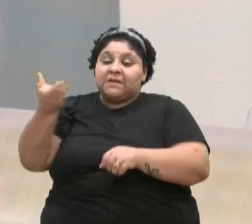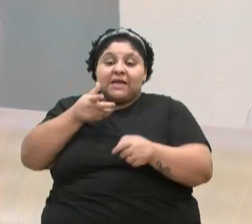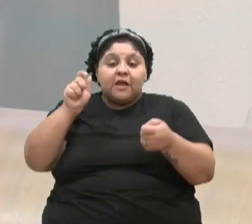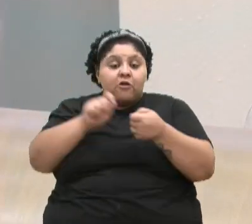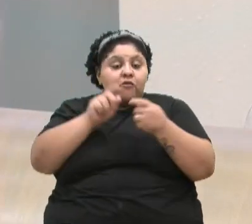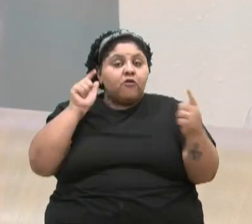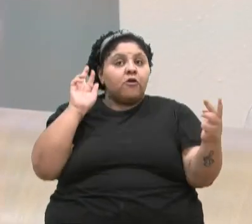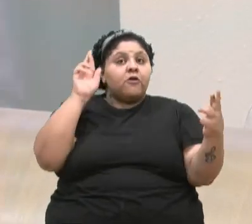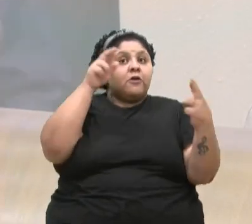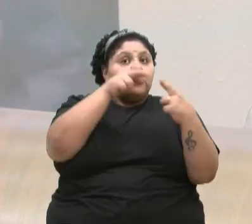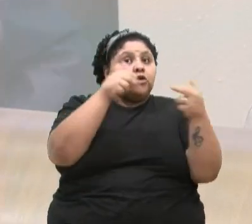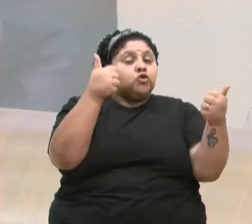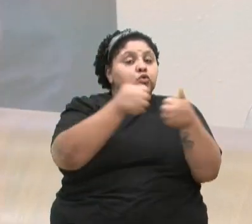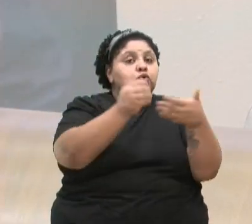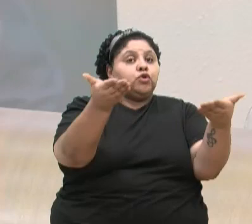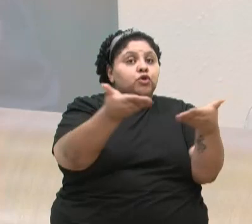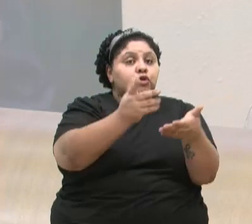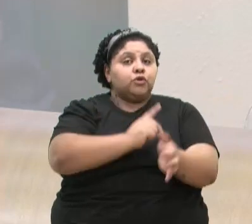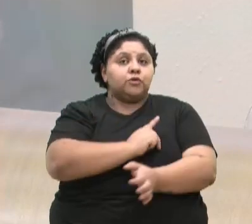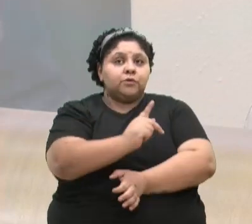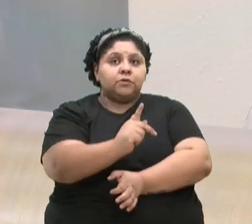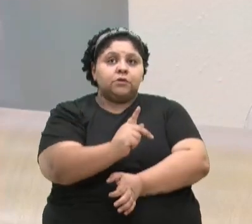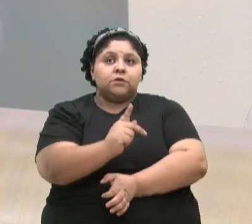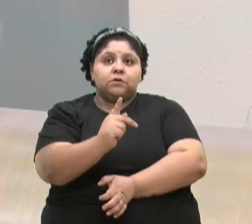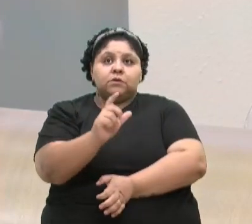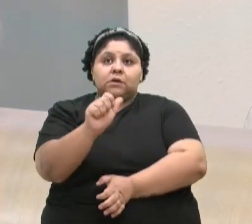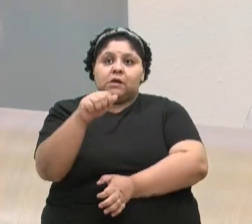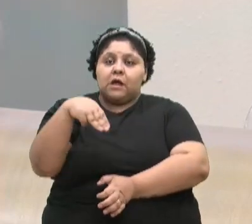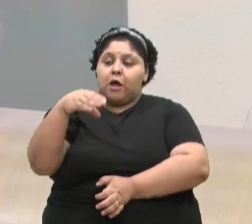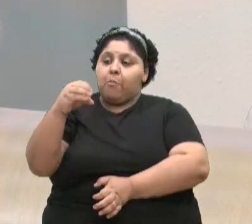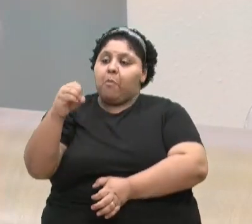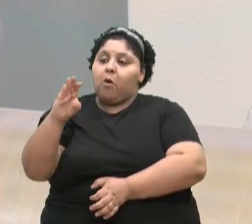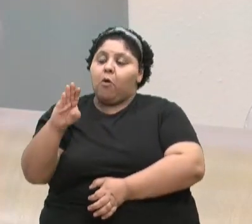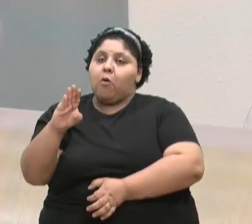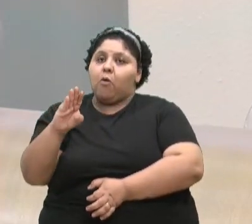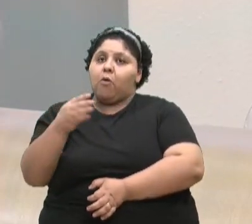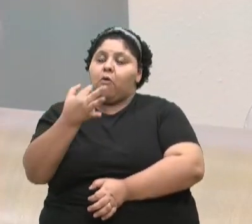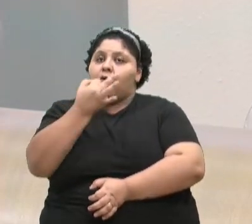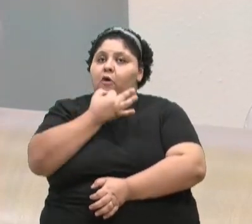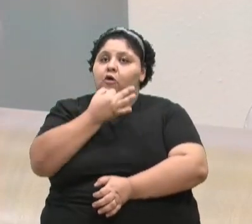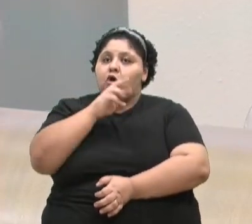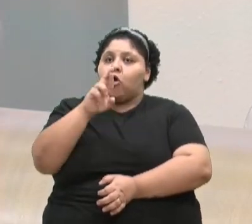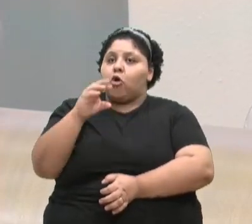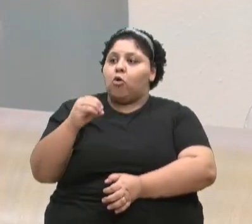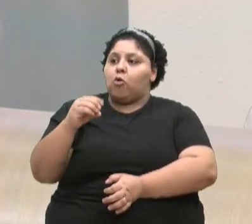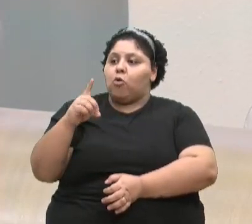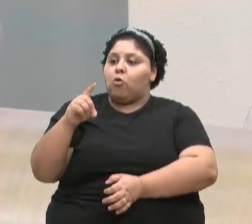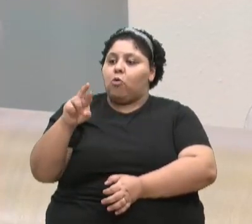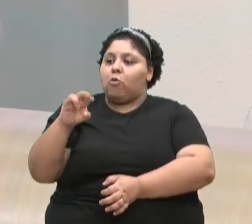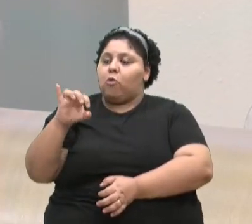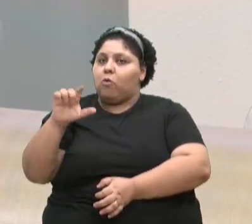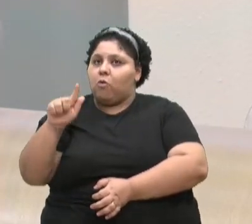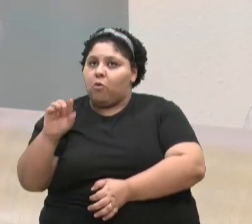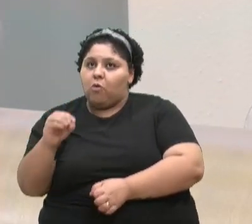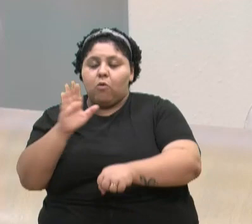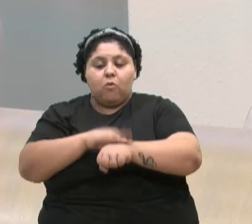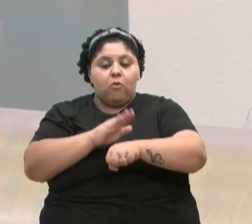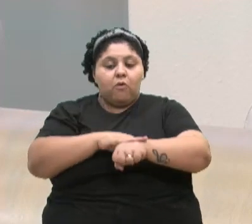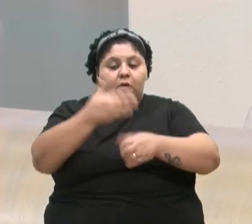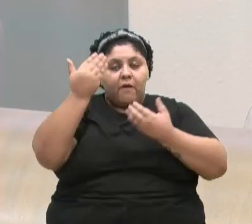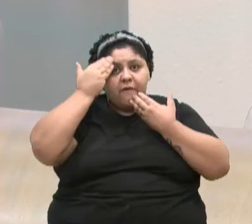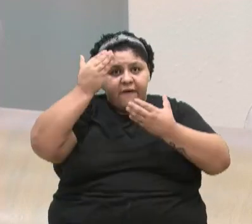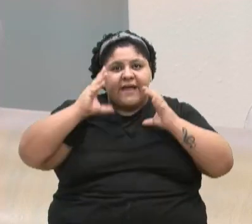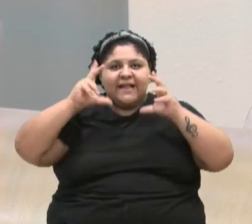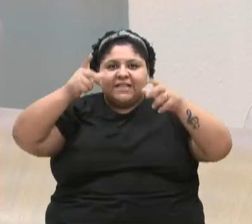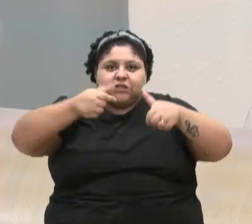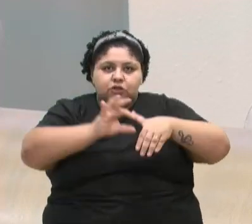também está conosco. Presidente do Moab Caxias, Rodrigo Postiglione. Nesse momento, agradecendo todas